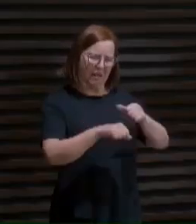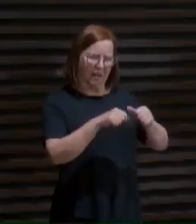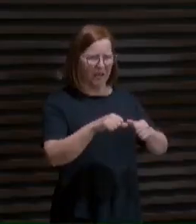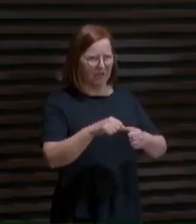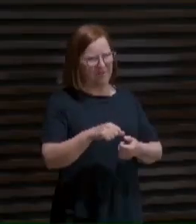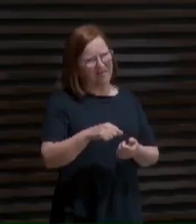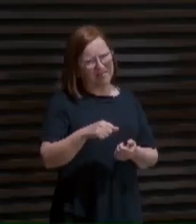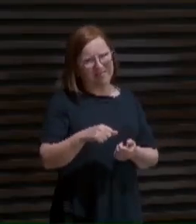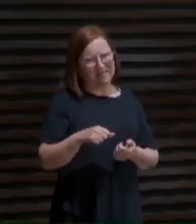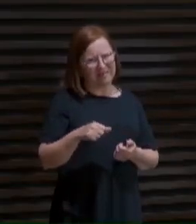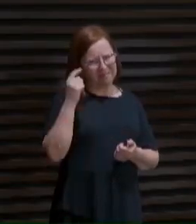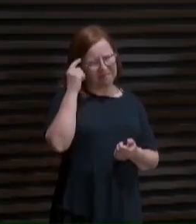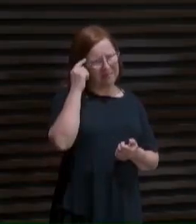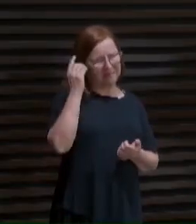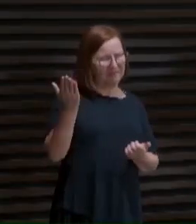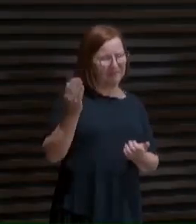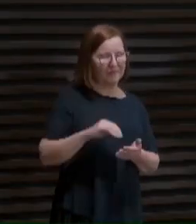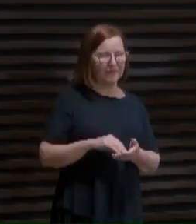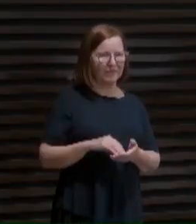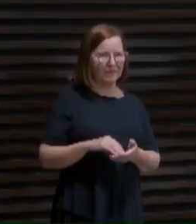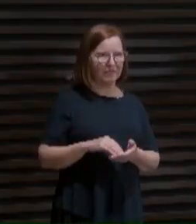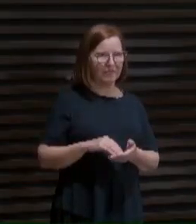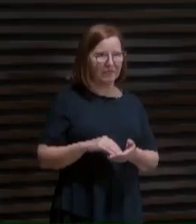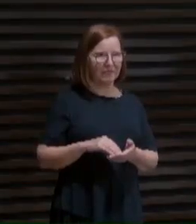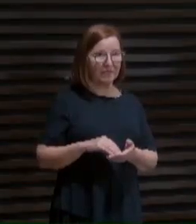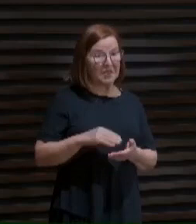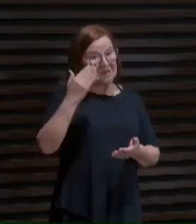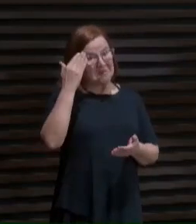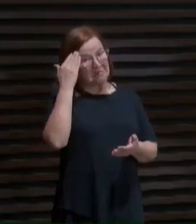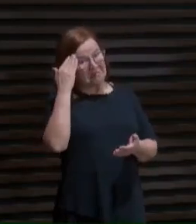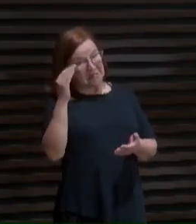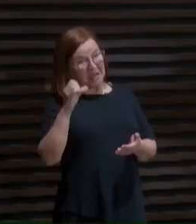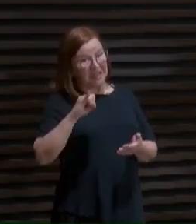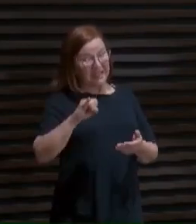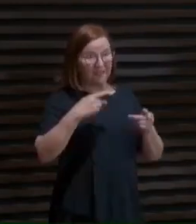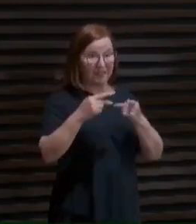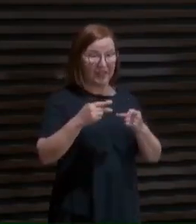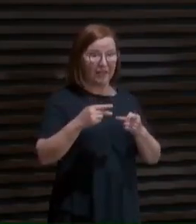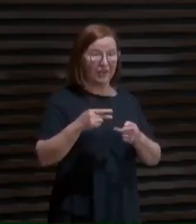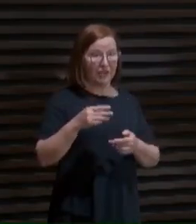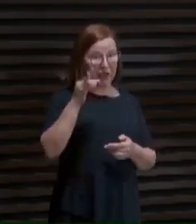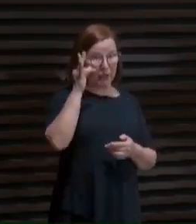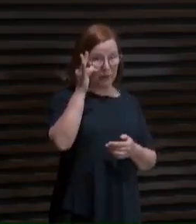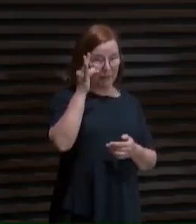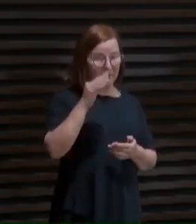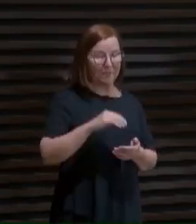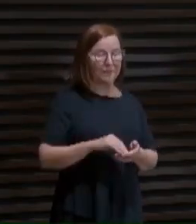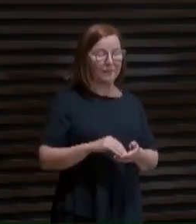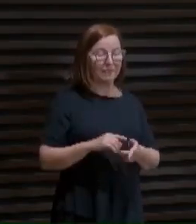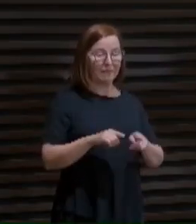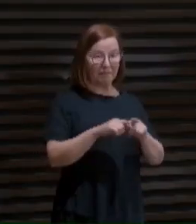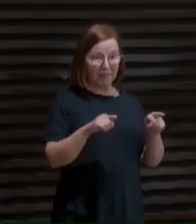decisões. Seria esta, não podemos afirmar. O que nós podemos